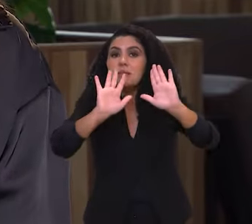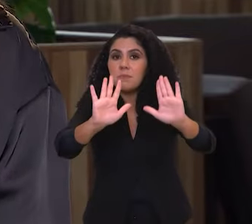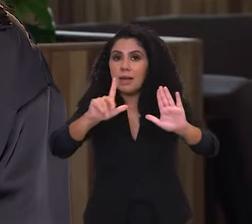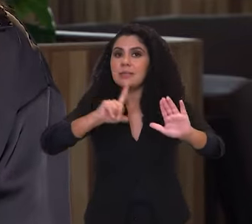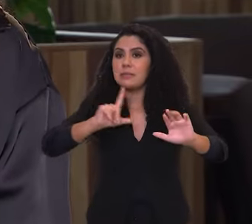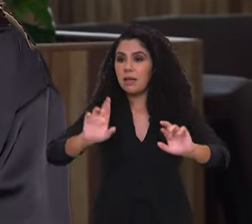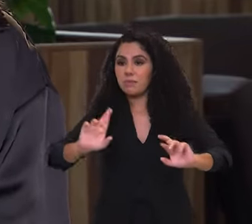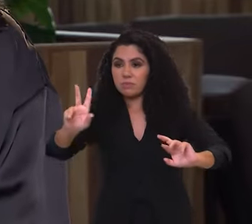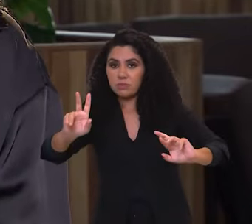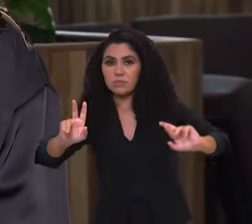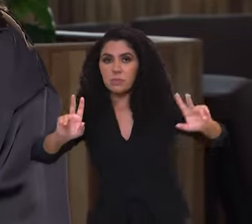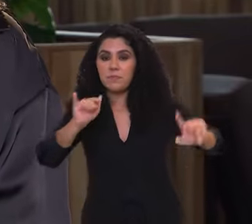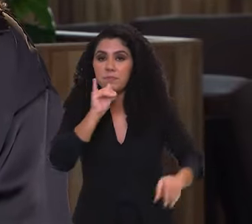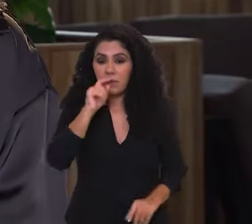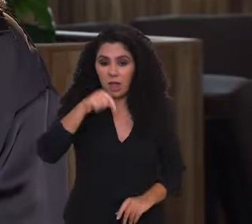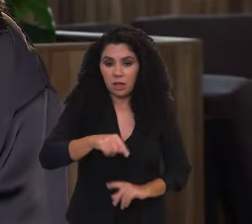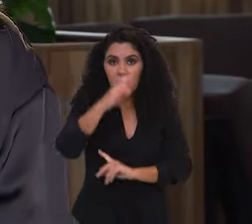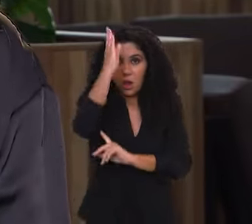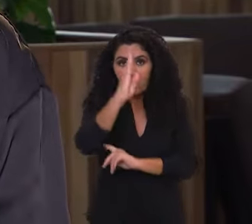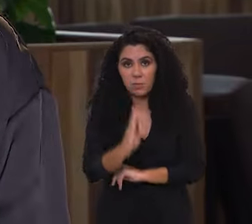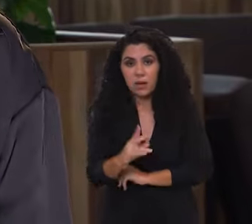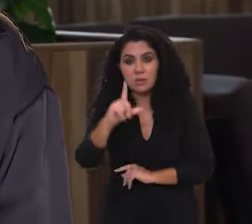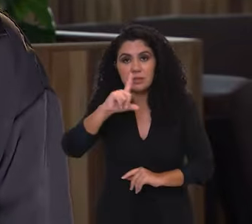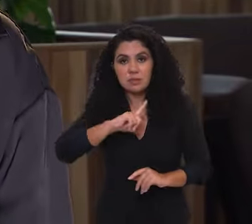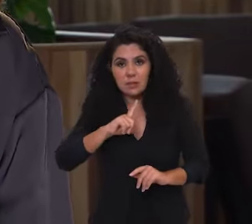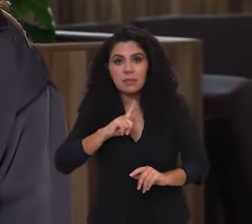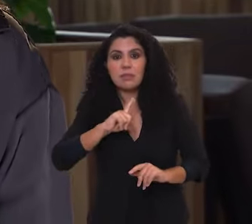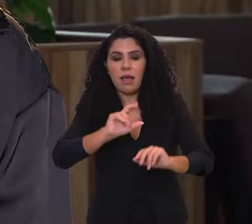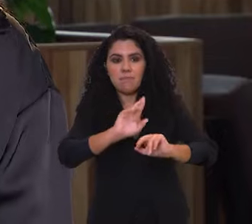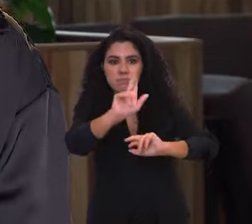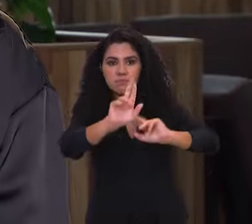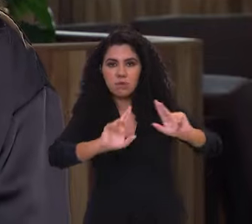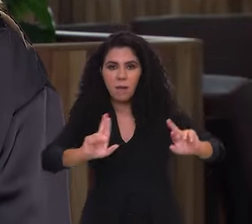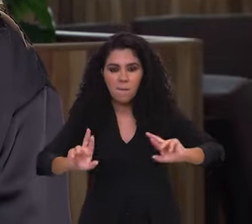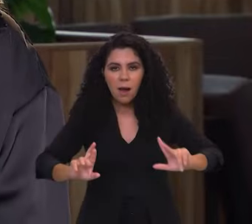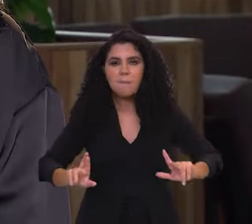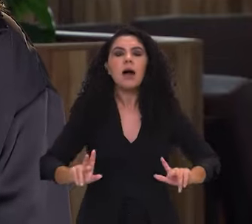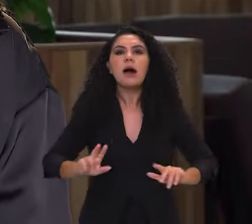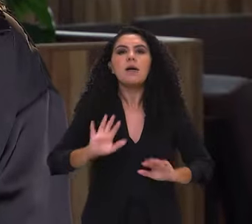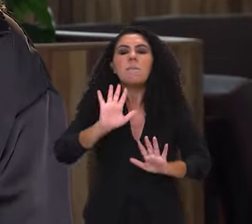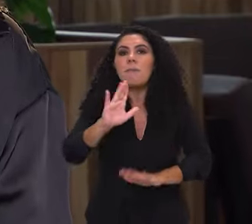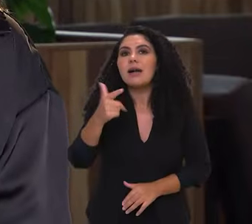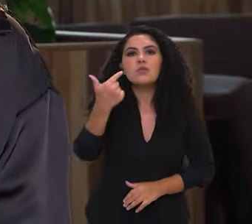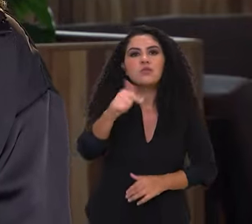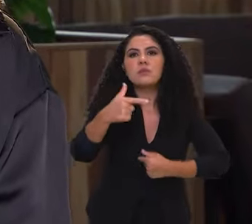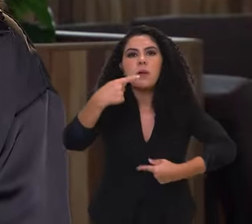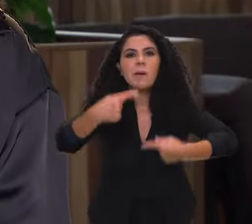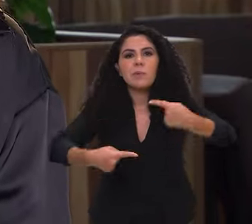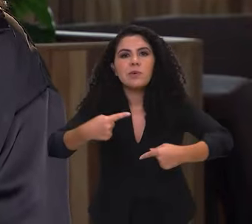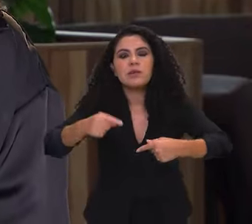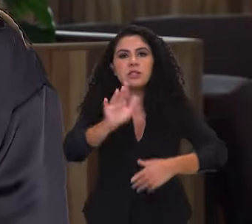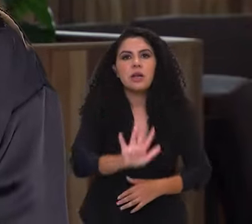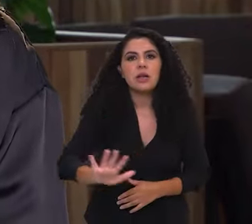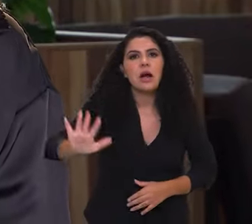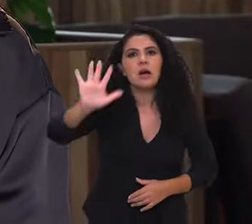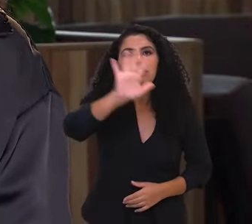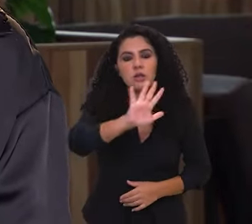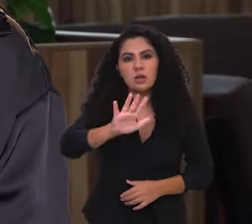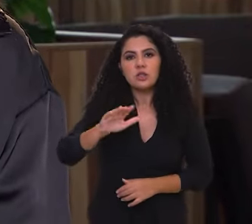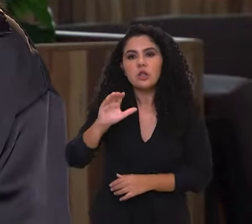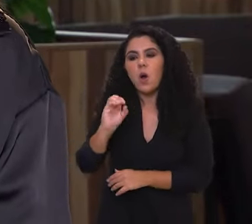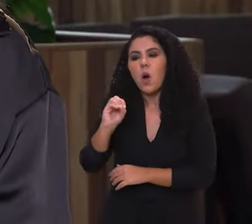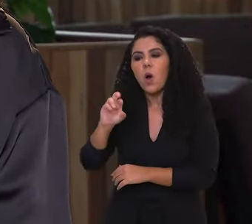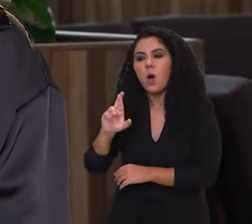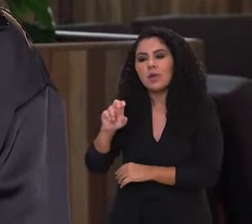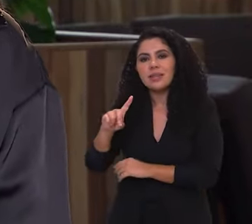Brasil, apesar de ser um país de dimensões continentais, ele não tem uma política nacional de ordenamento